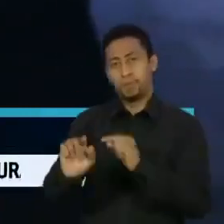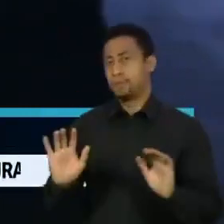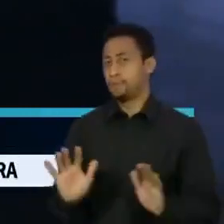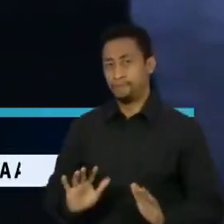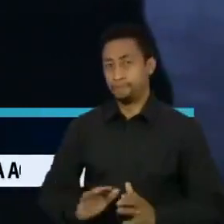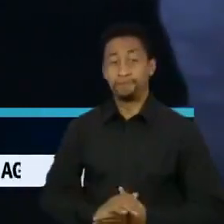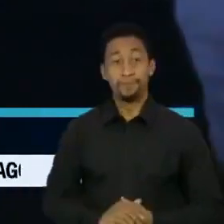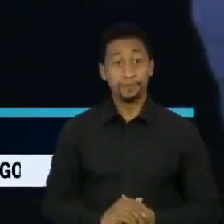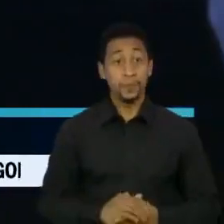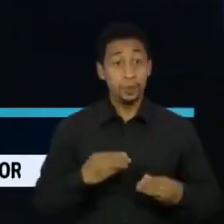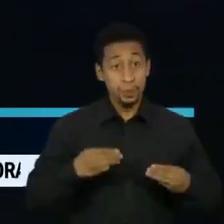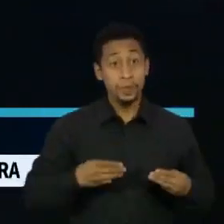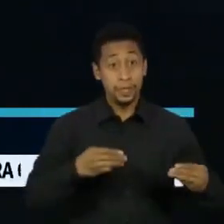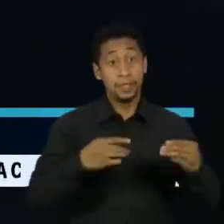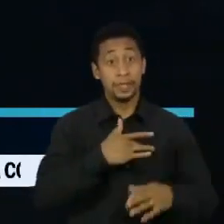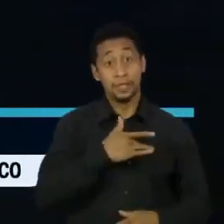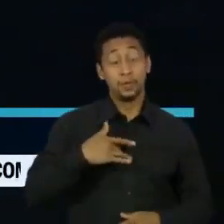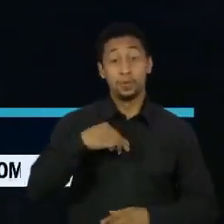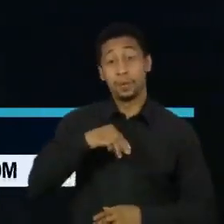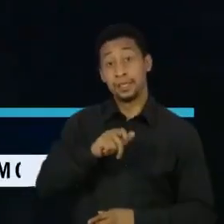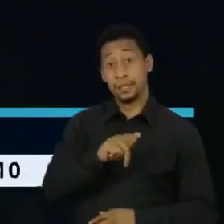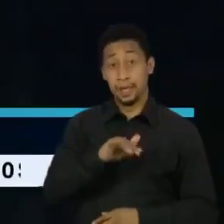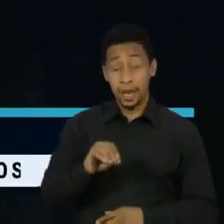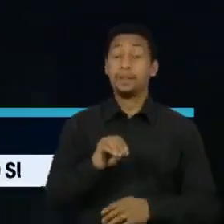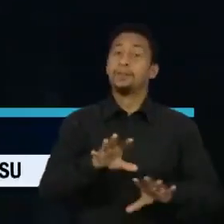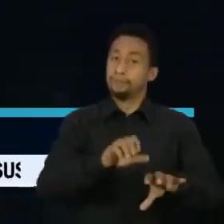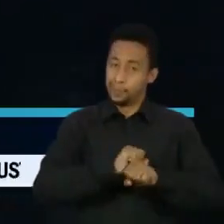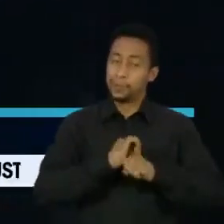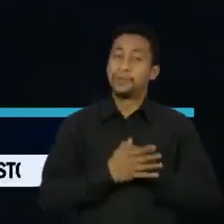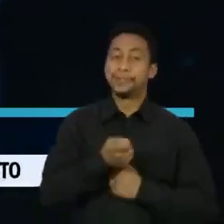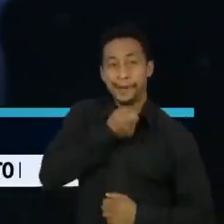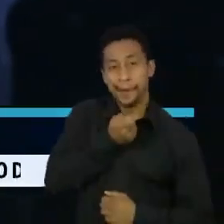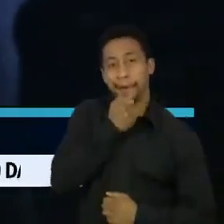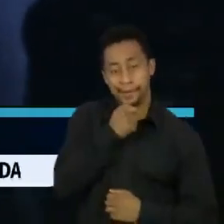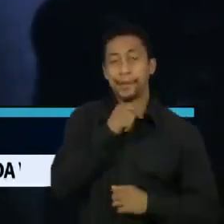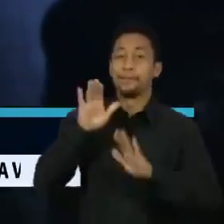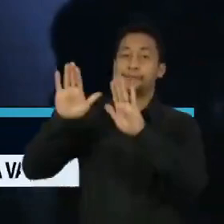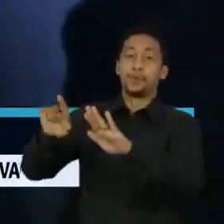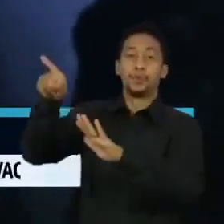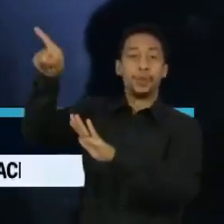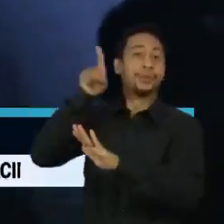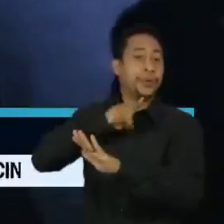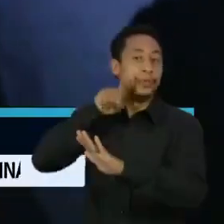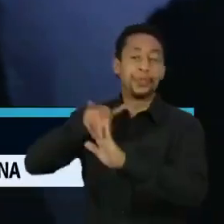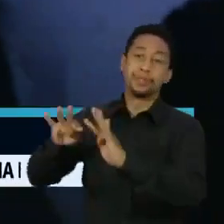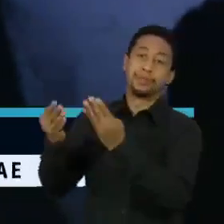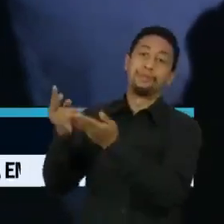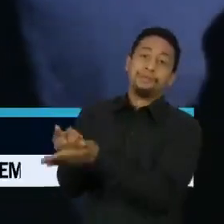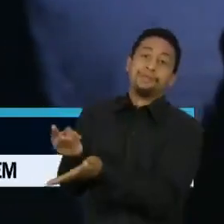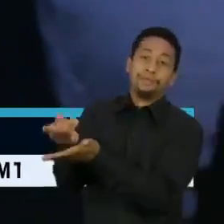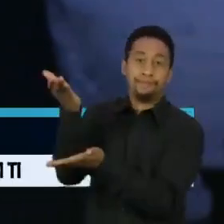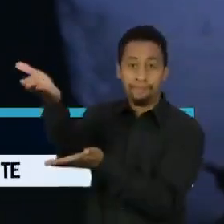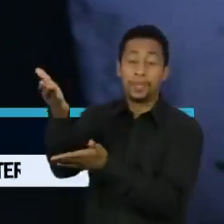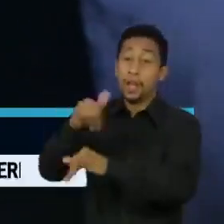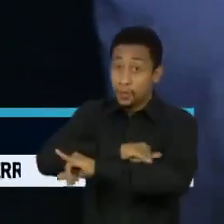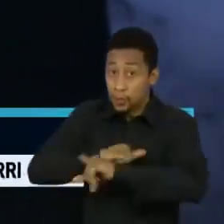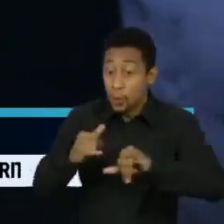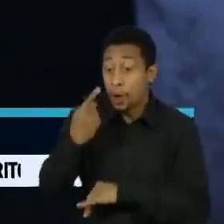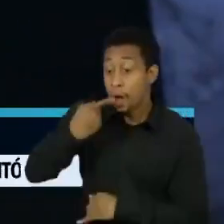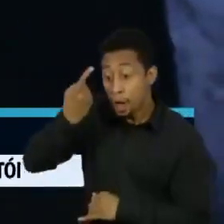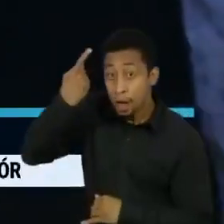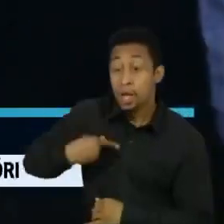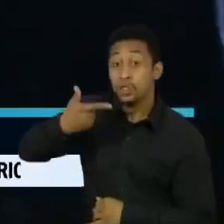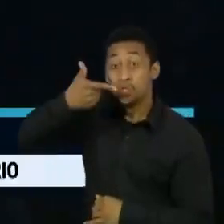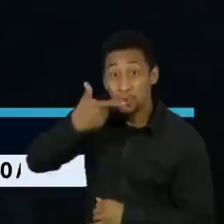e o ministro da saúde Marcelo Queiroga continua com couve 19 e não poderá voltar para o Brasil ela anunciou que um segundo teste